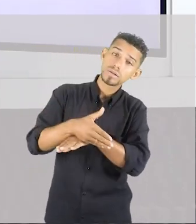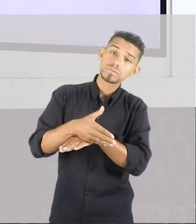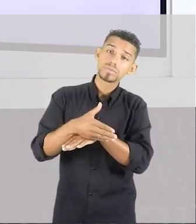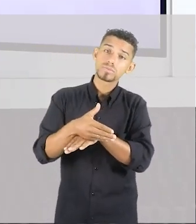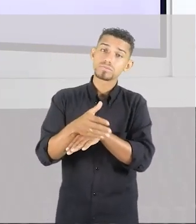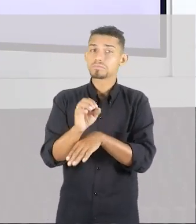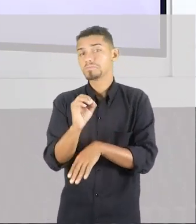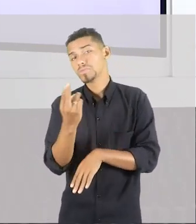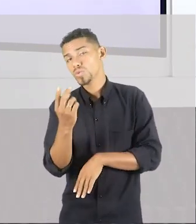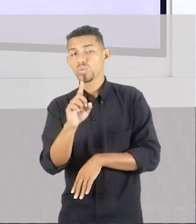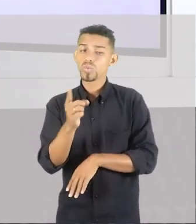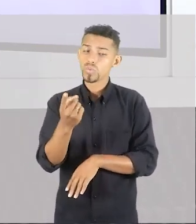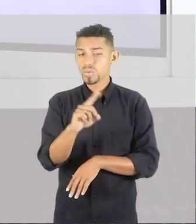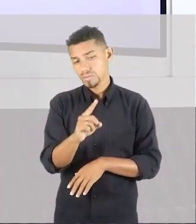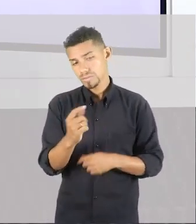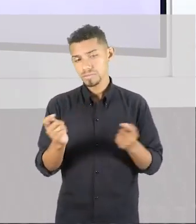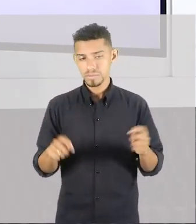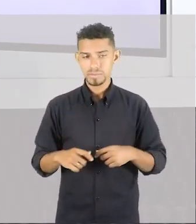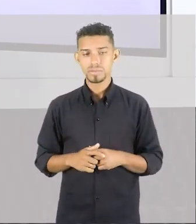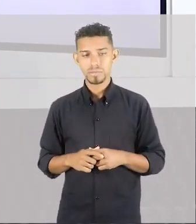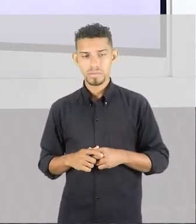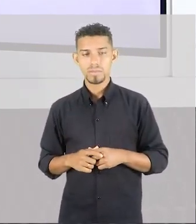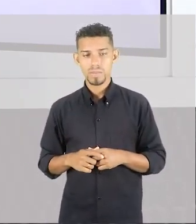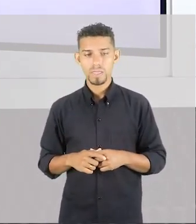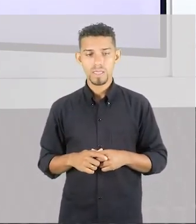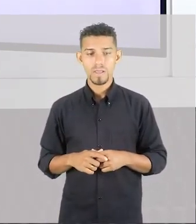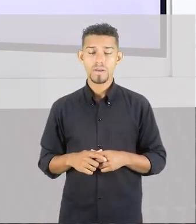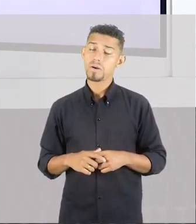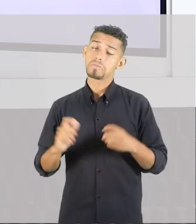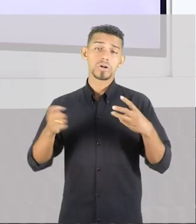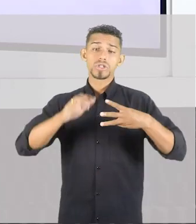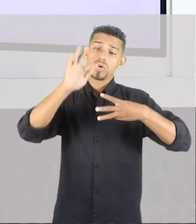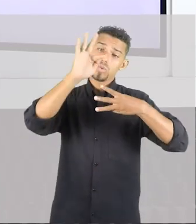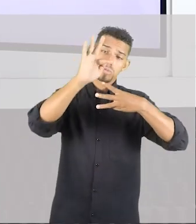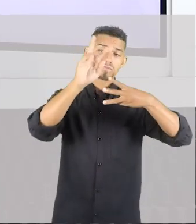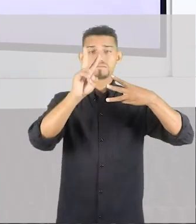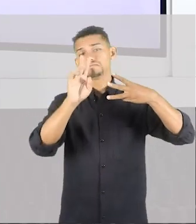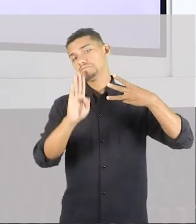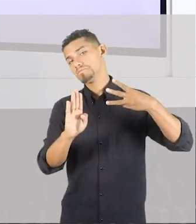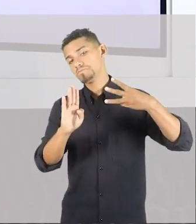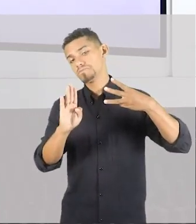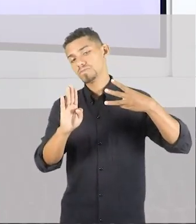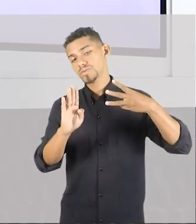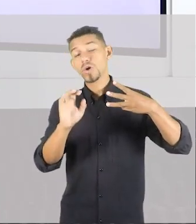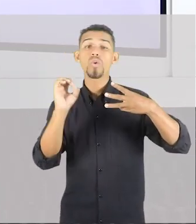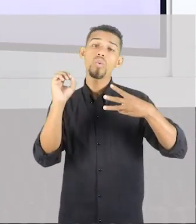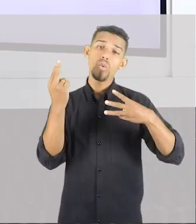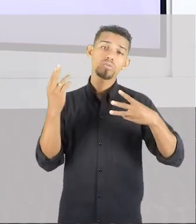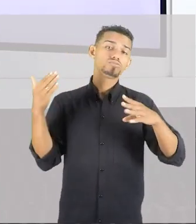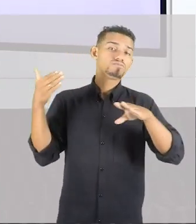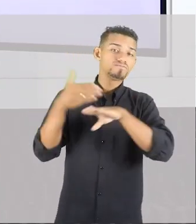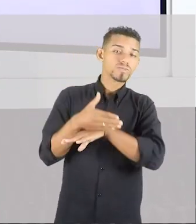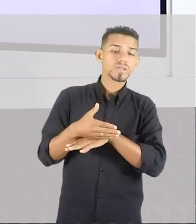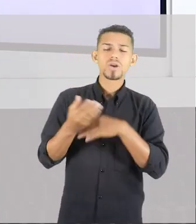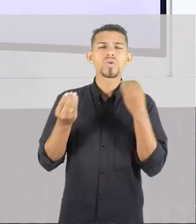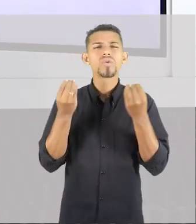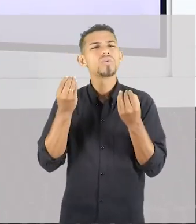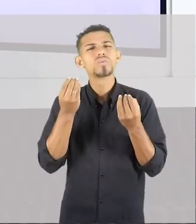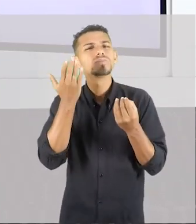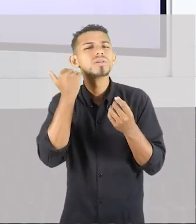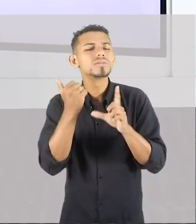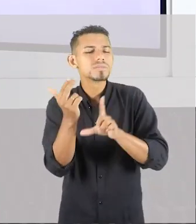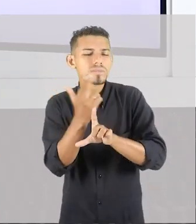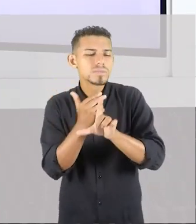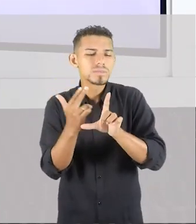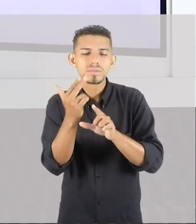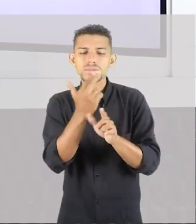vocês um vetor saindo do plano. Pode ser ou esse, ou esse, ou esse. Ou um vetor entrando no plano. Como é que faz para a gente